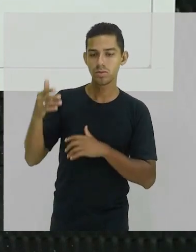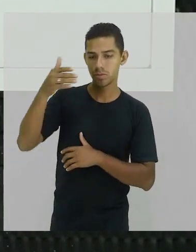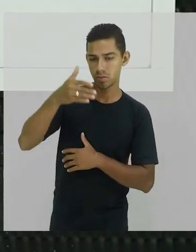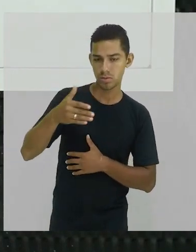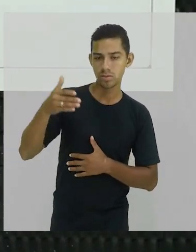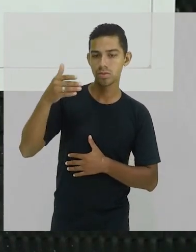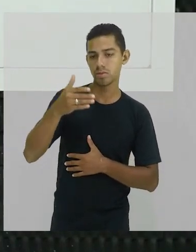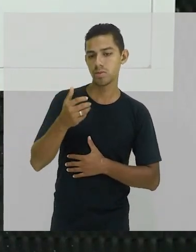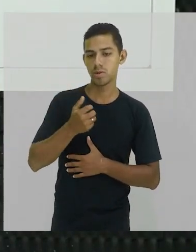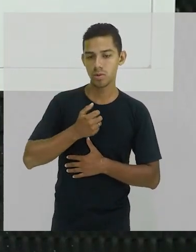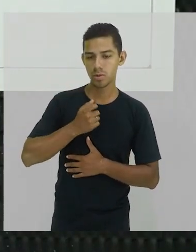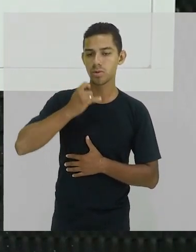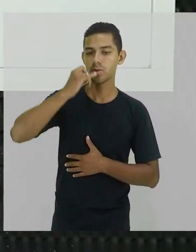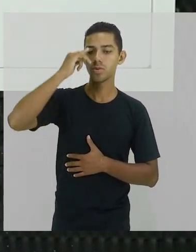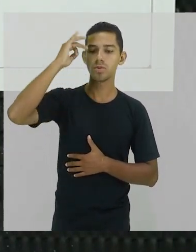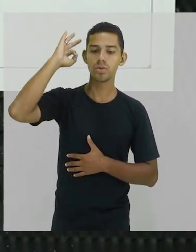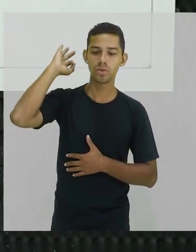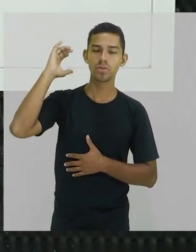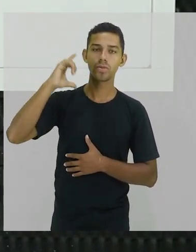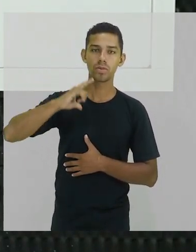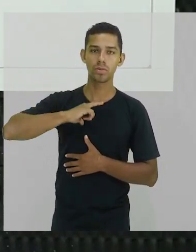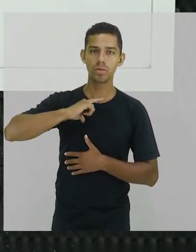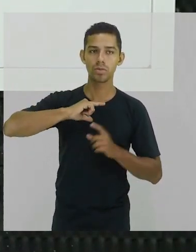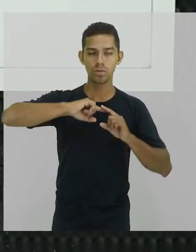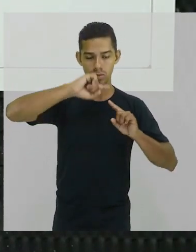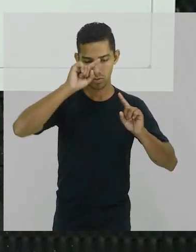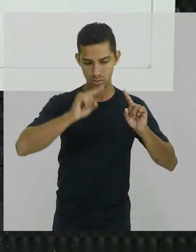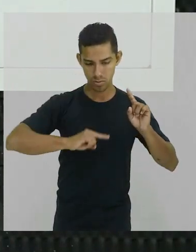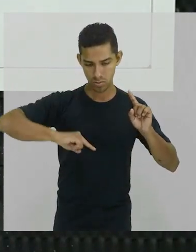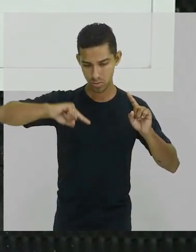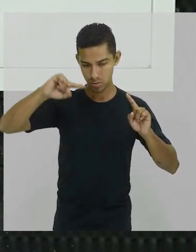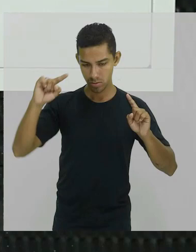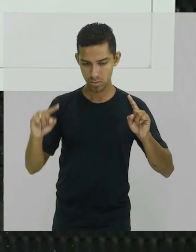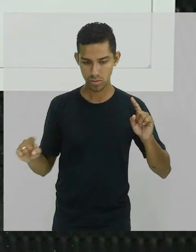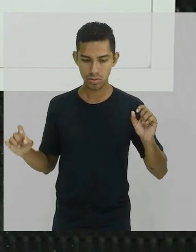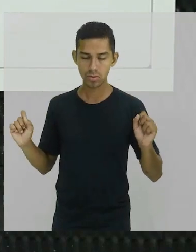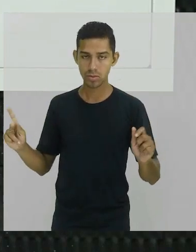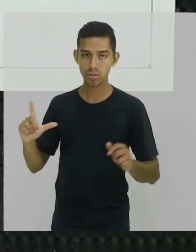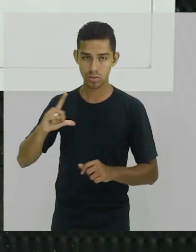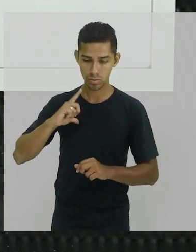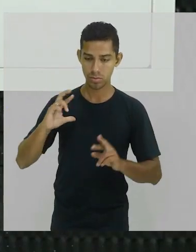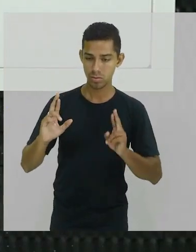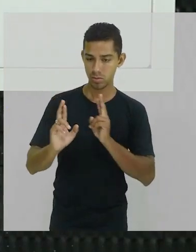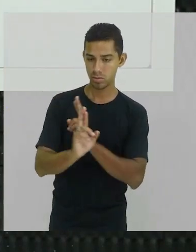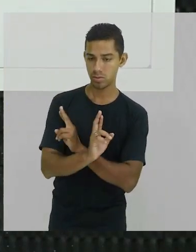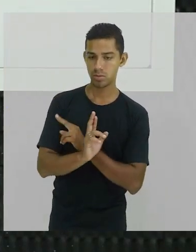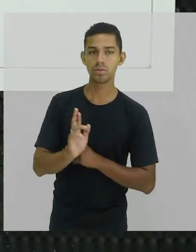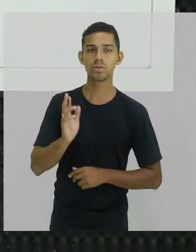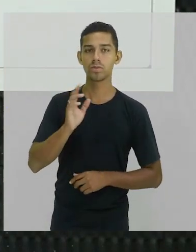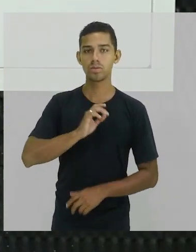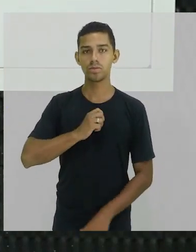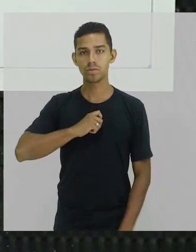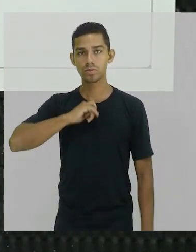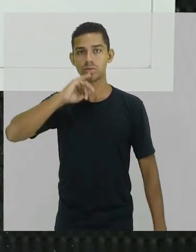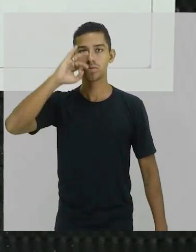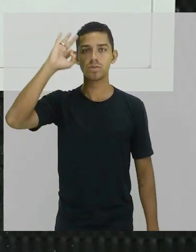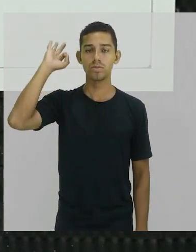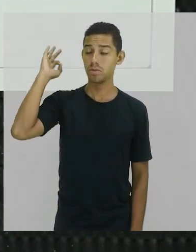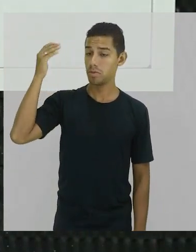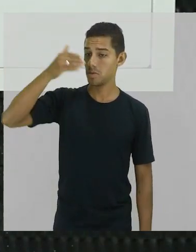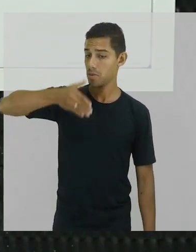Então velocidade é comprimento de onda vezes a frequência, certo? Então nós temos essa relação entre velocidade e frequência, né, que são